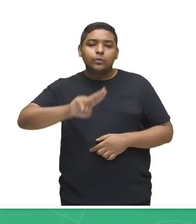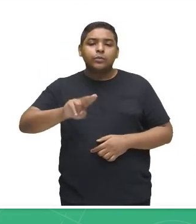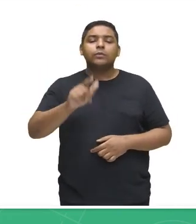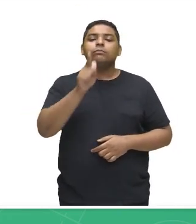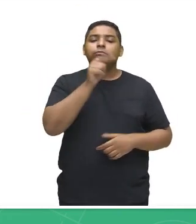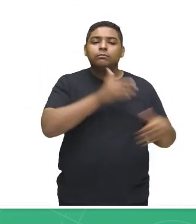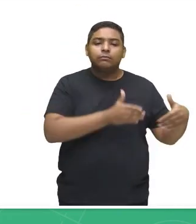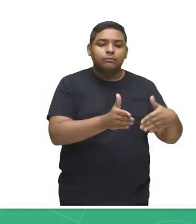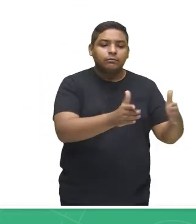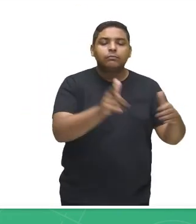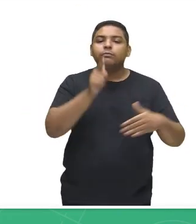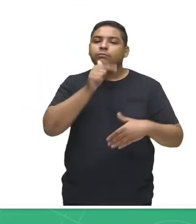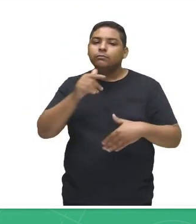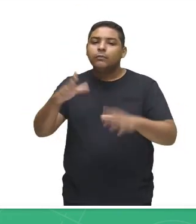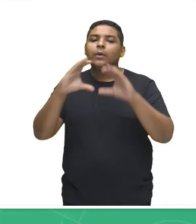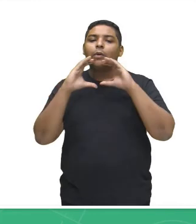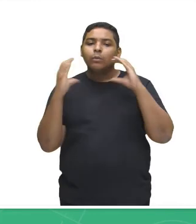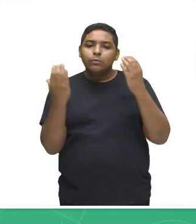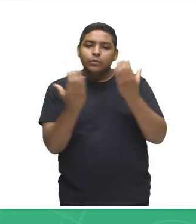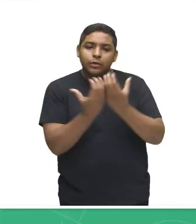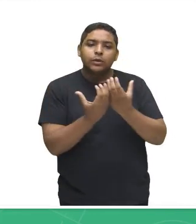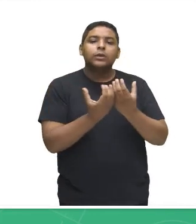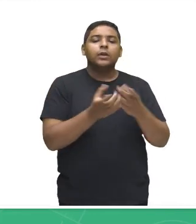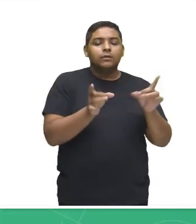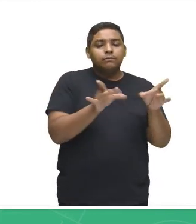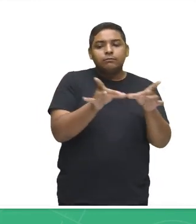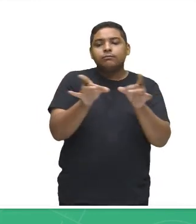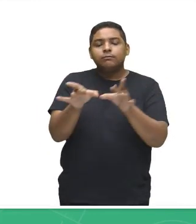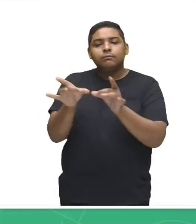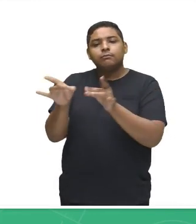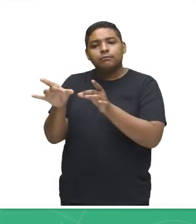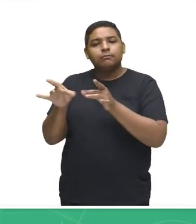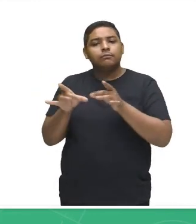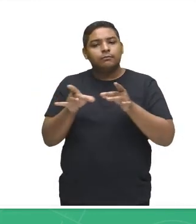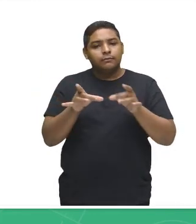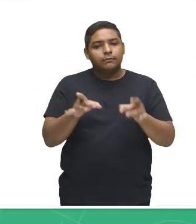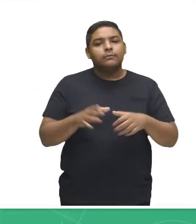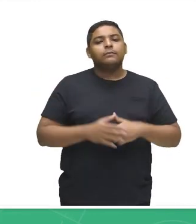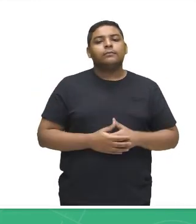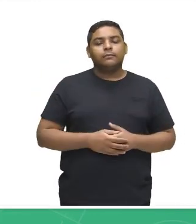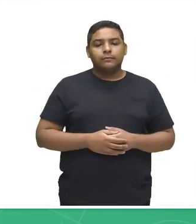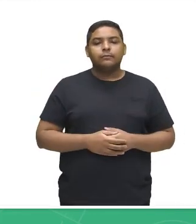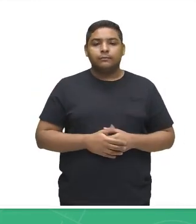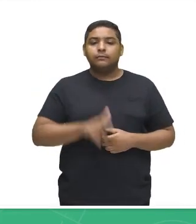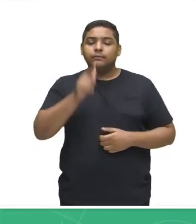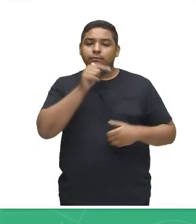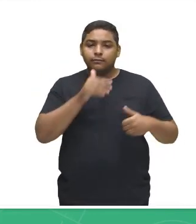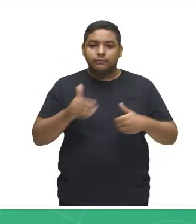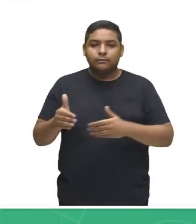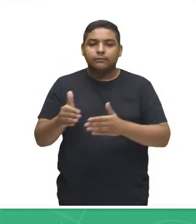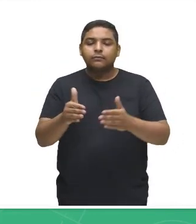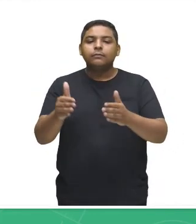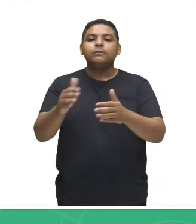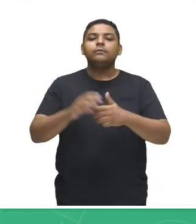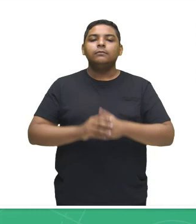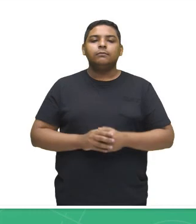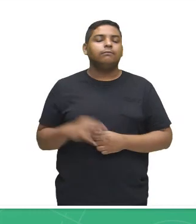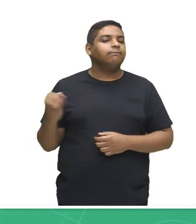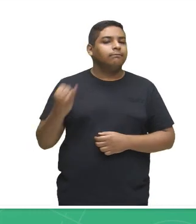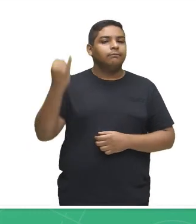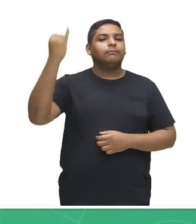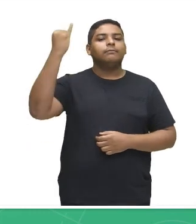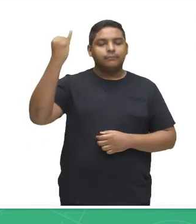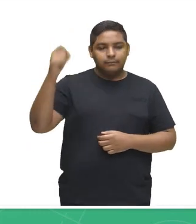de comunidade a comunidade, fazendo aquela venda, não é verdade? Então, o rio, ele é fundamental para esse processo. Vamos continuar a leitura